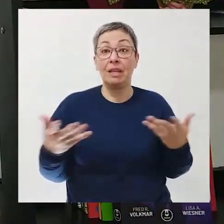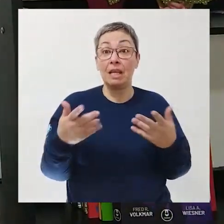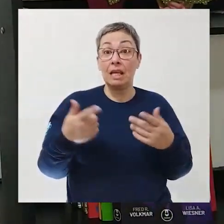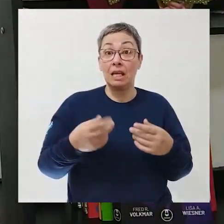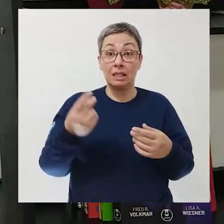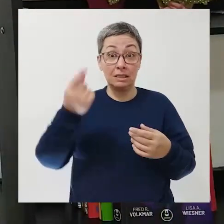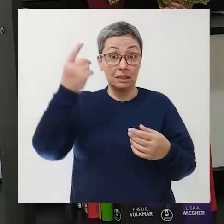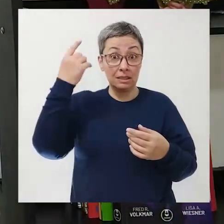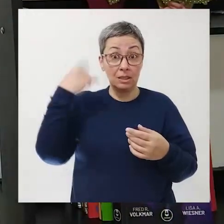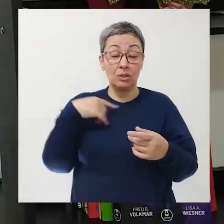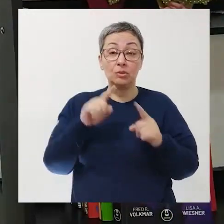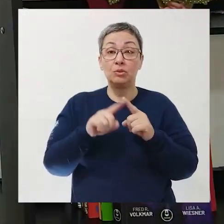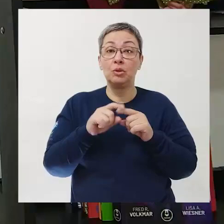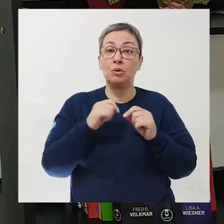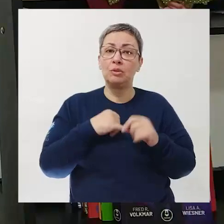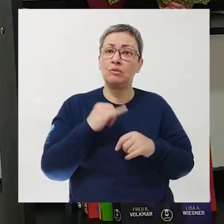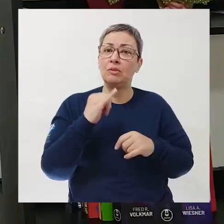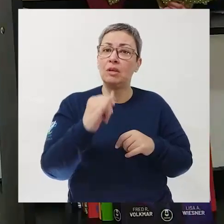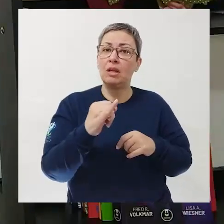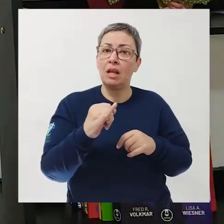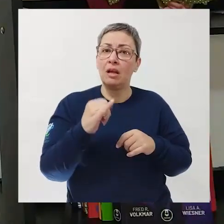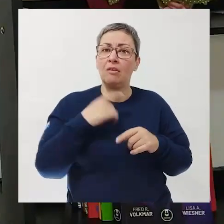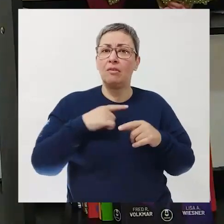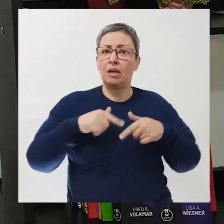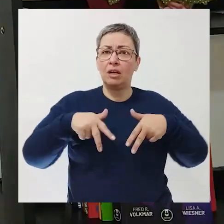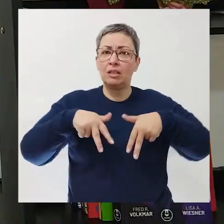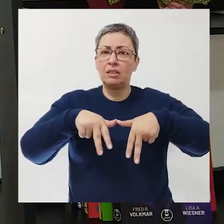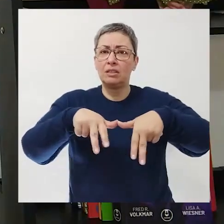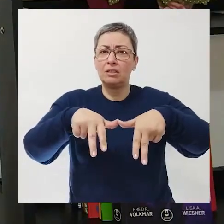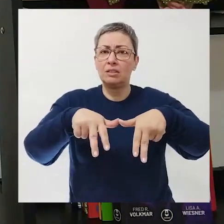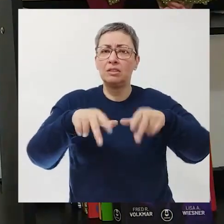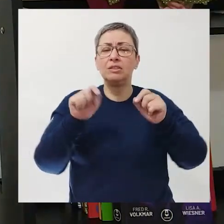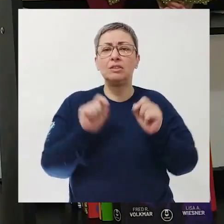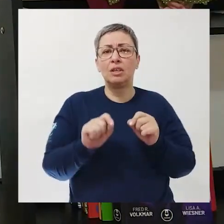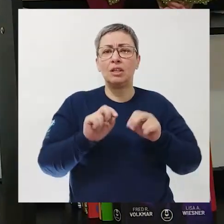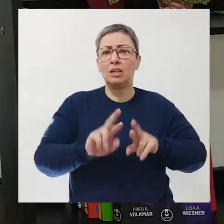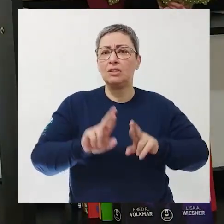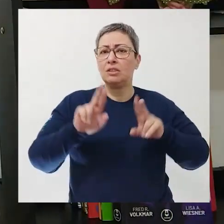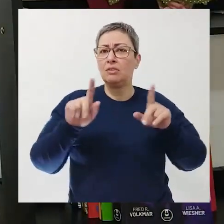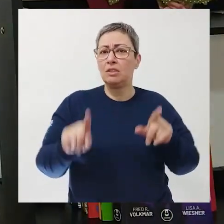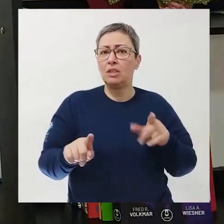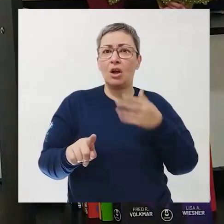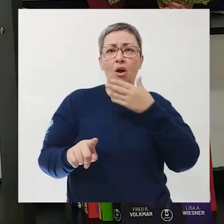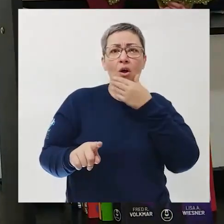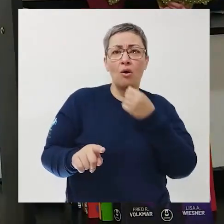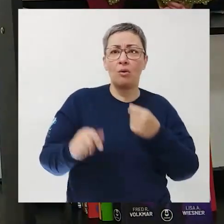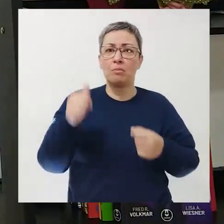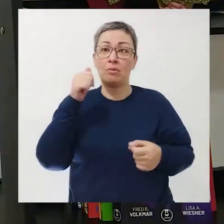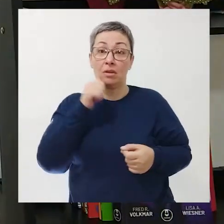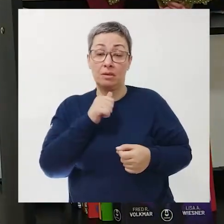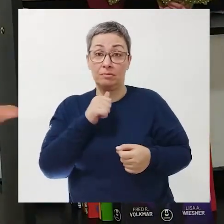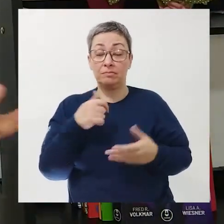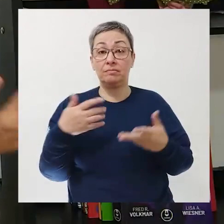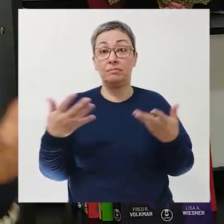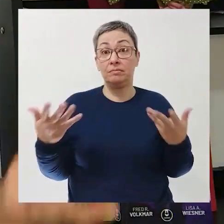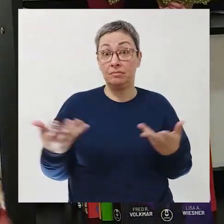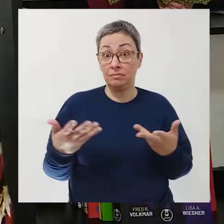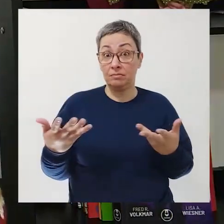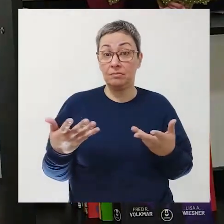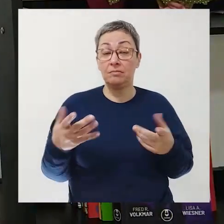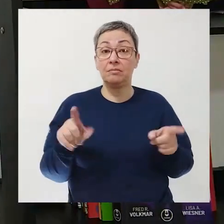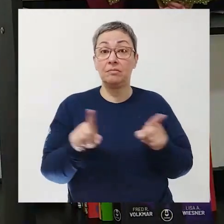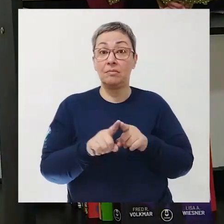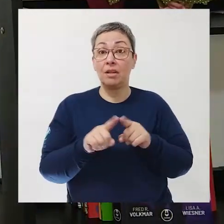tá? Antigamente, quando nos referíamos aos gêneros, falávamos sobre as diferenças entre o masculino e o feminino,